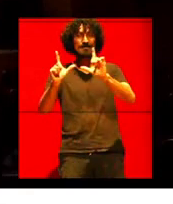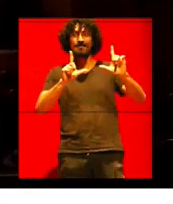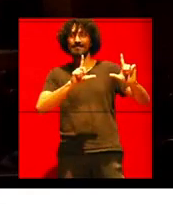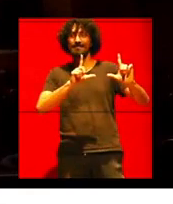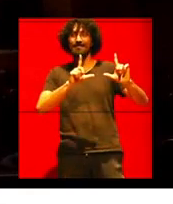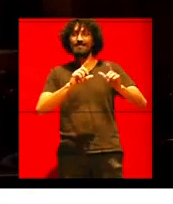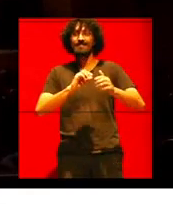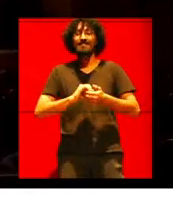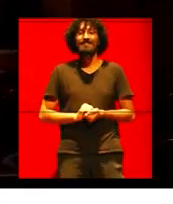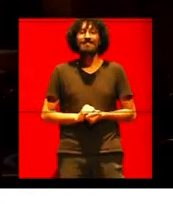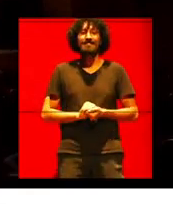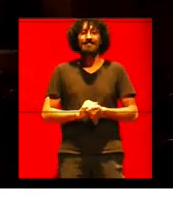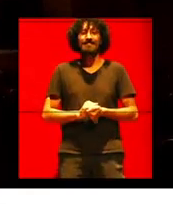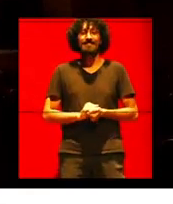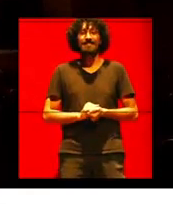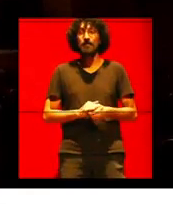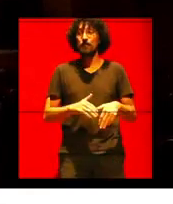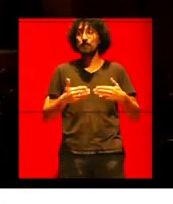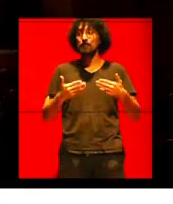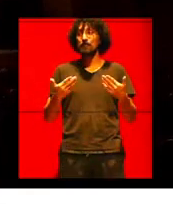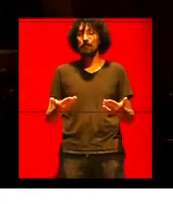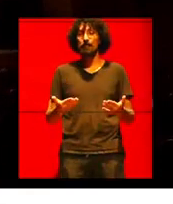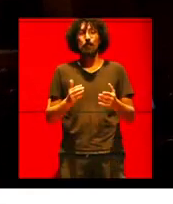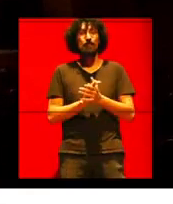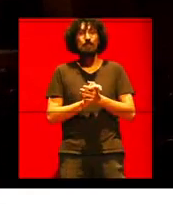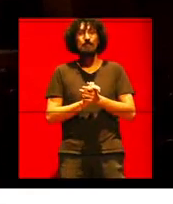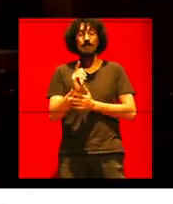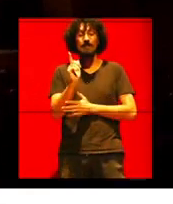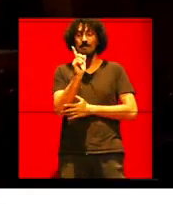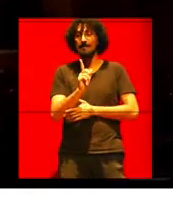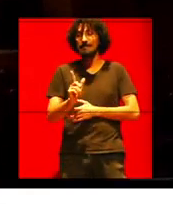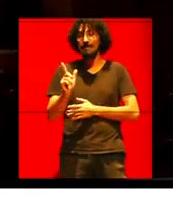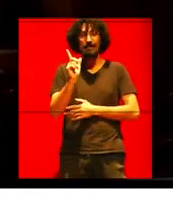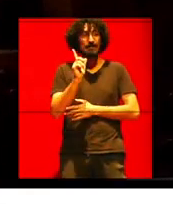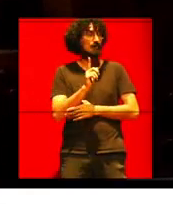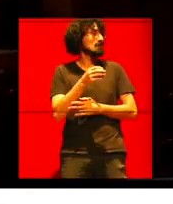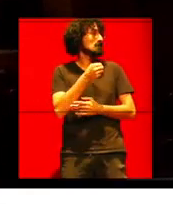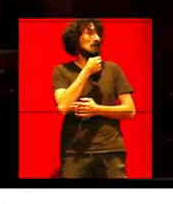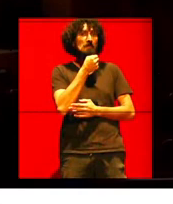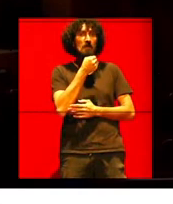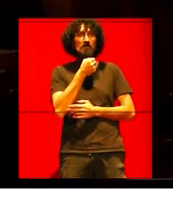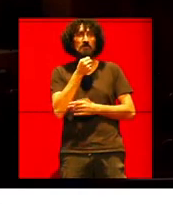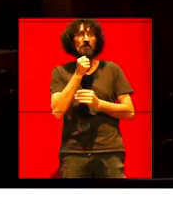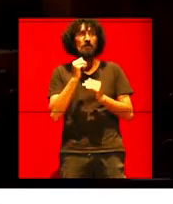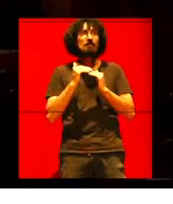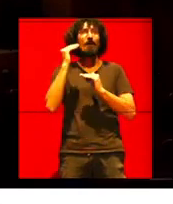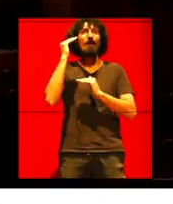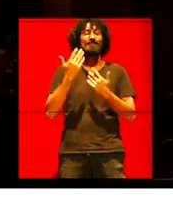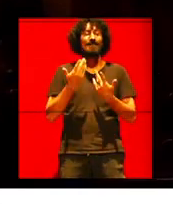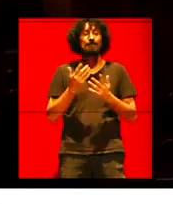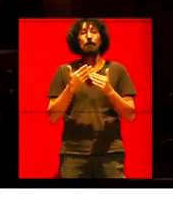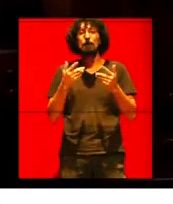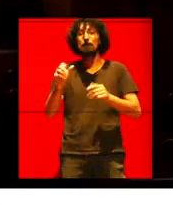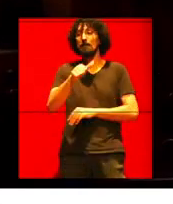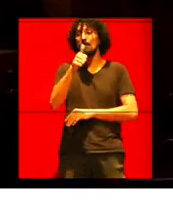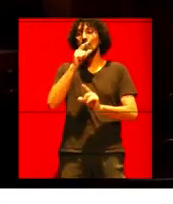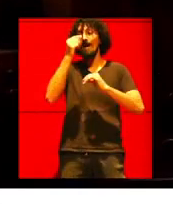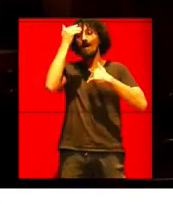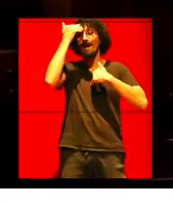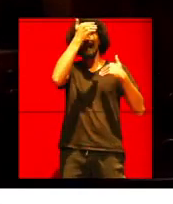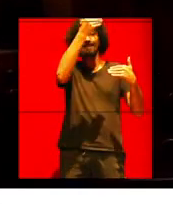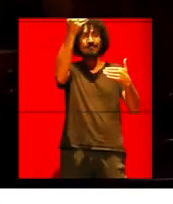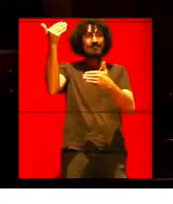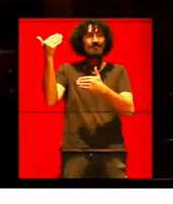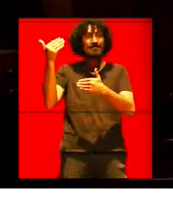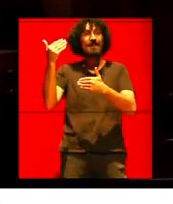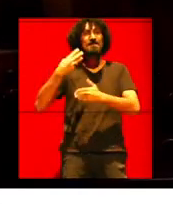Né? Bom, nossa aula de literatura, minha voz de alto microfone, meu Deus, então. Primeiro agradecer a vocês por estarem aqui.